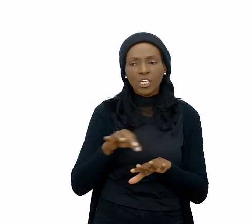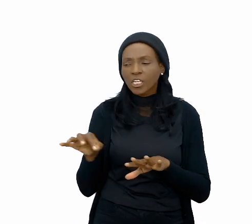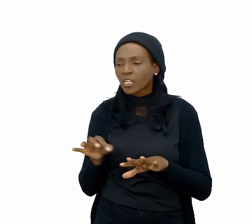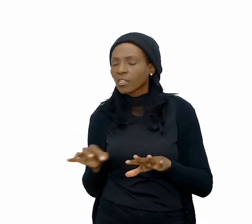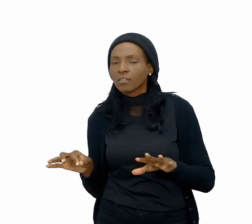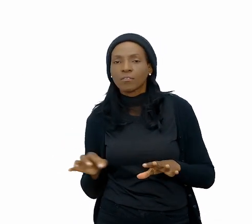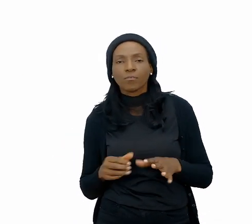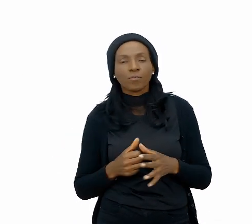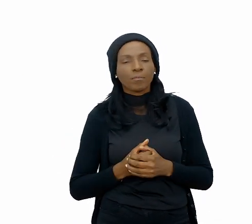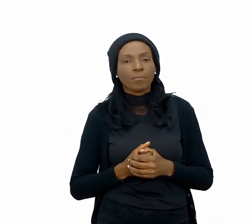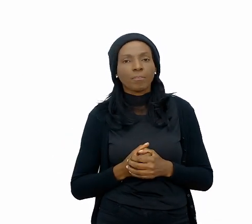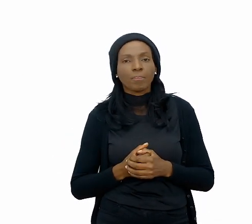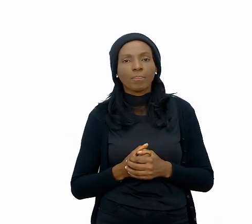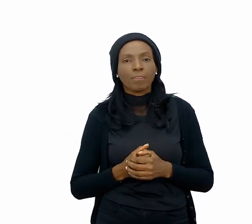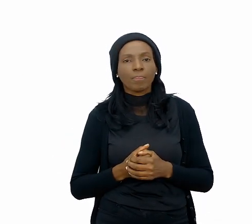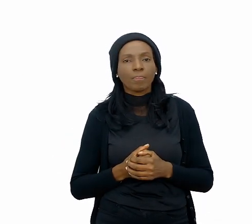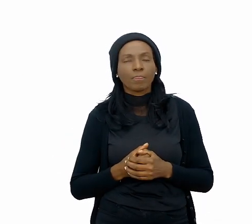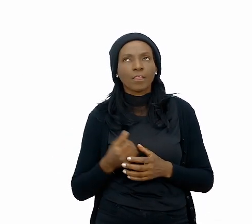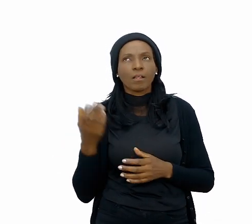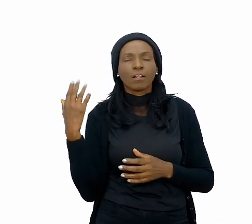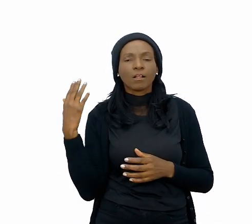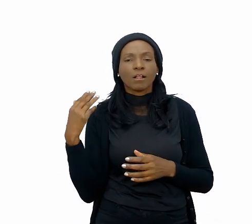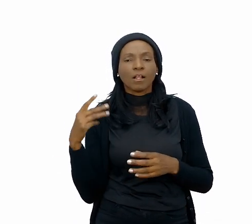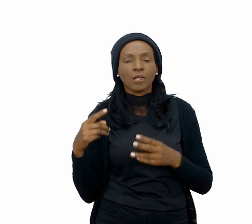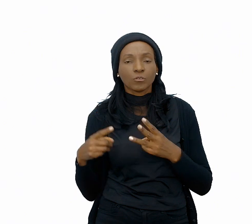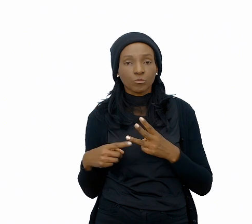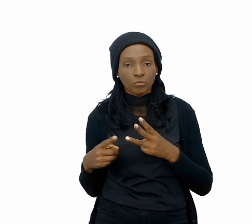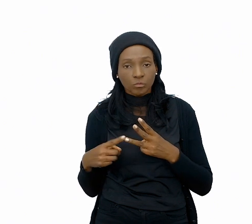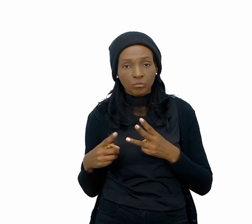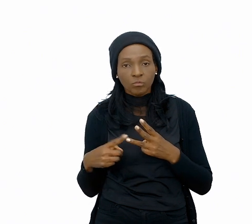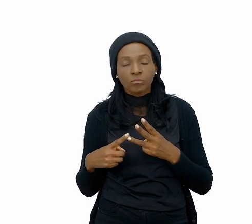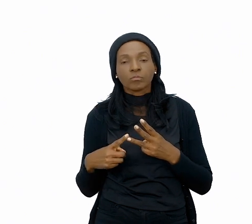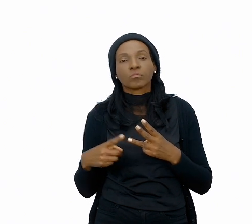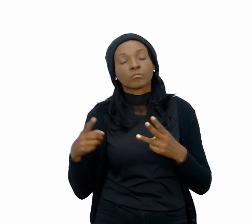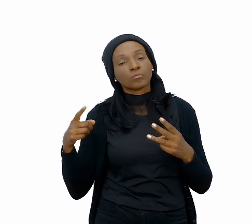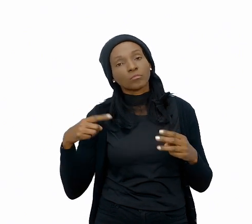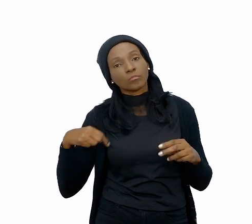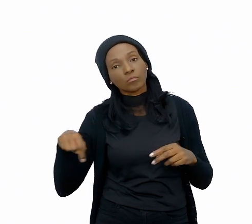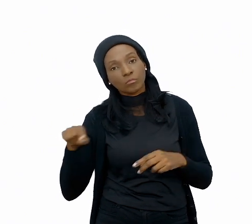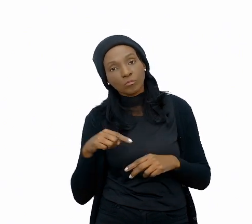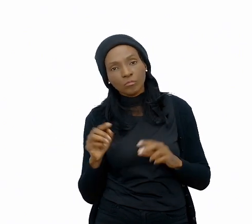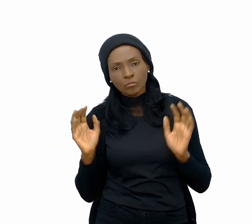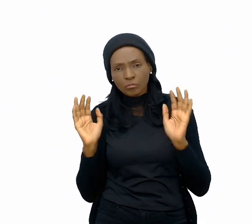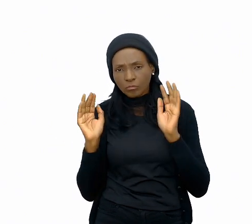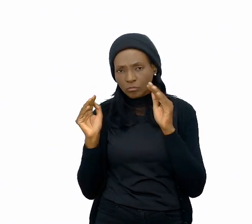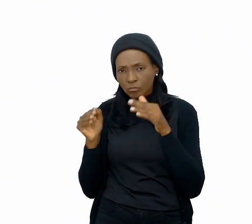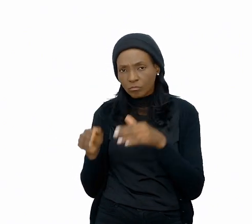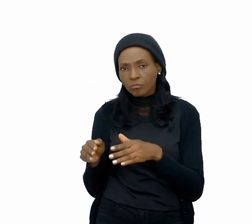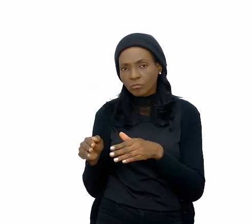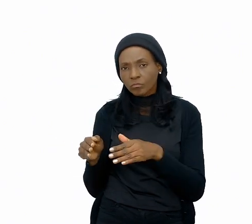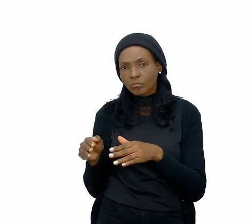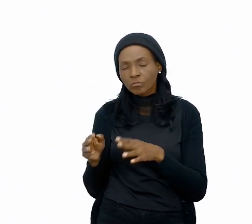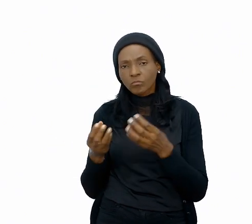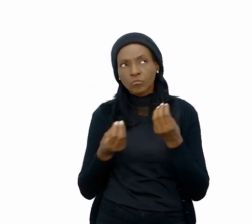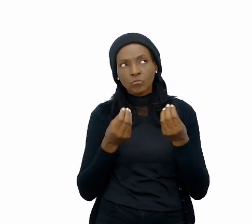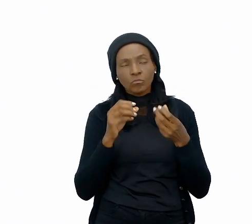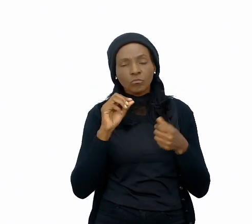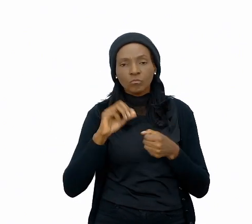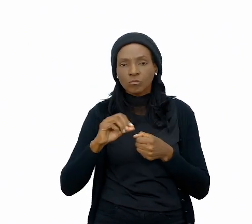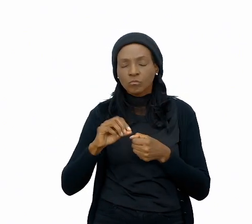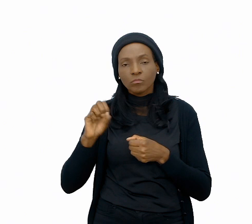né? Lá no nosso terceiro momento, a gente vai se debruçar sobre a construção de